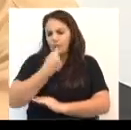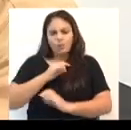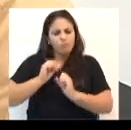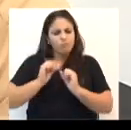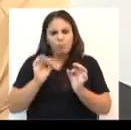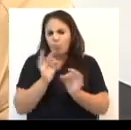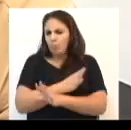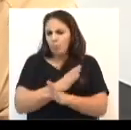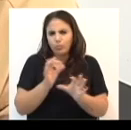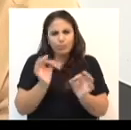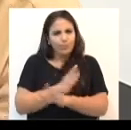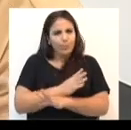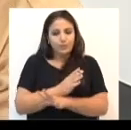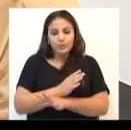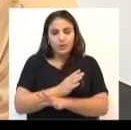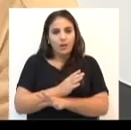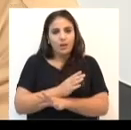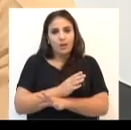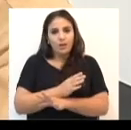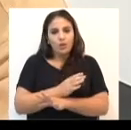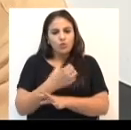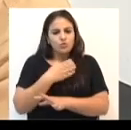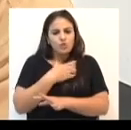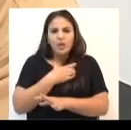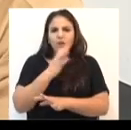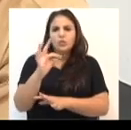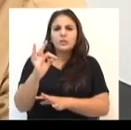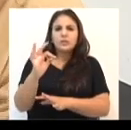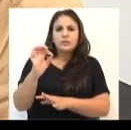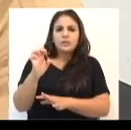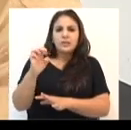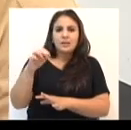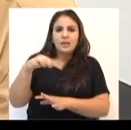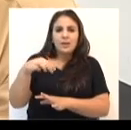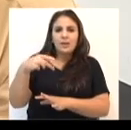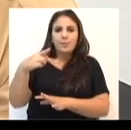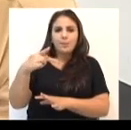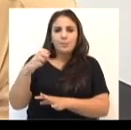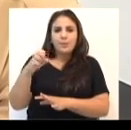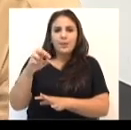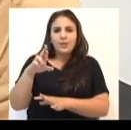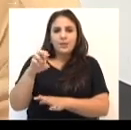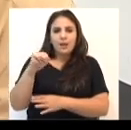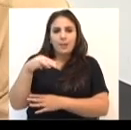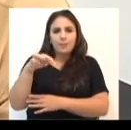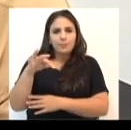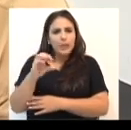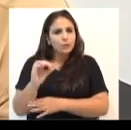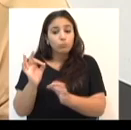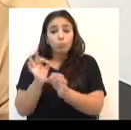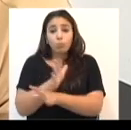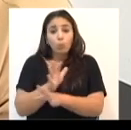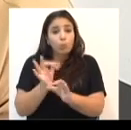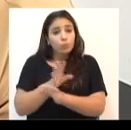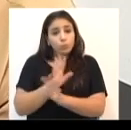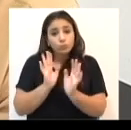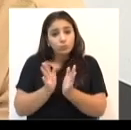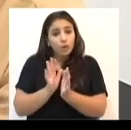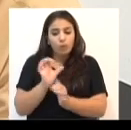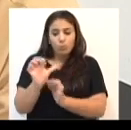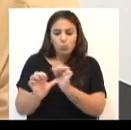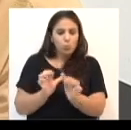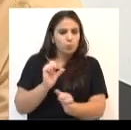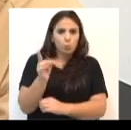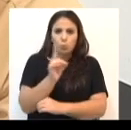personalidade formada. O caráter, o temperamento dele já está pronto e ele não vai mudar muito. Então, se